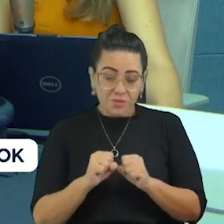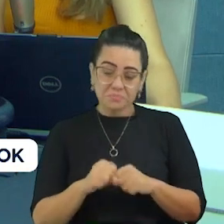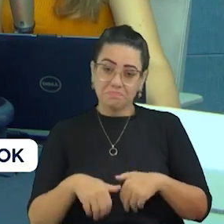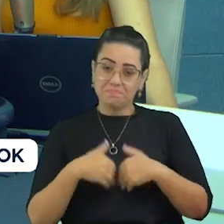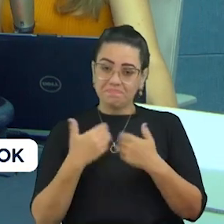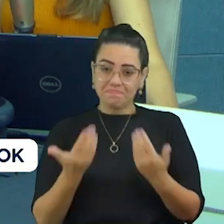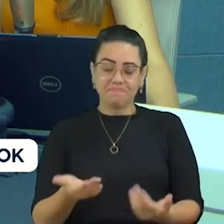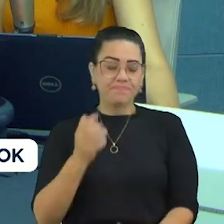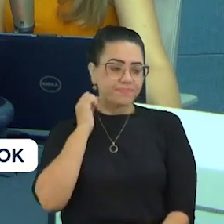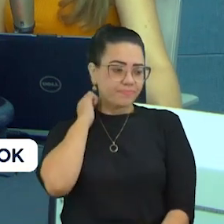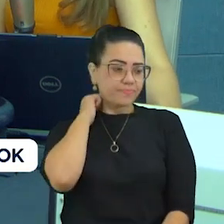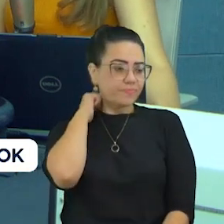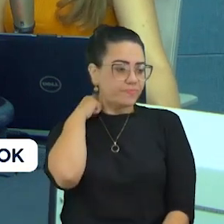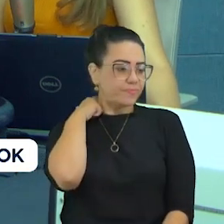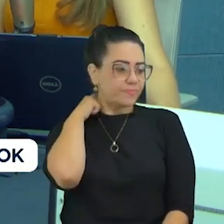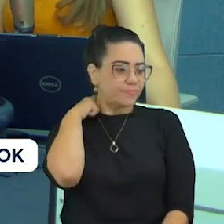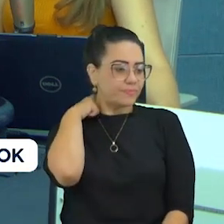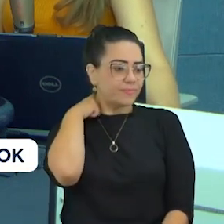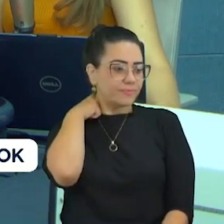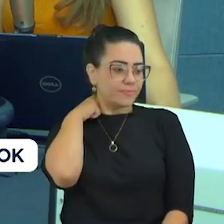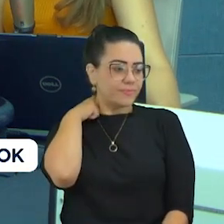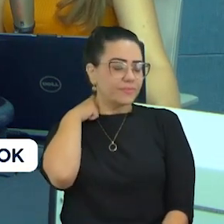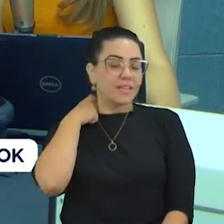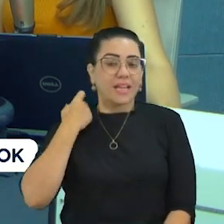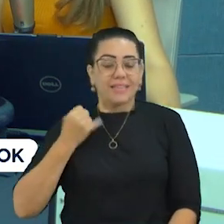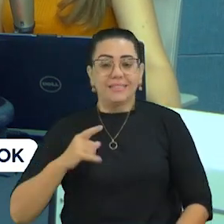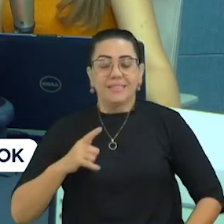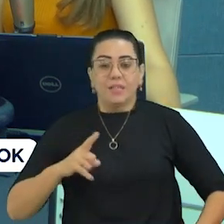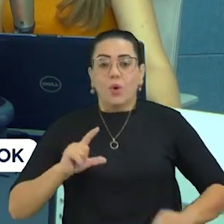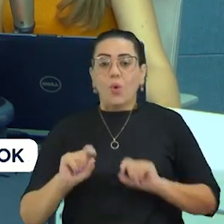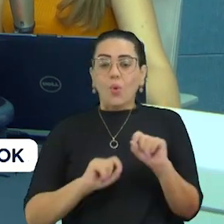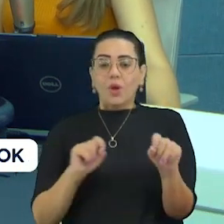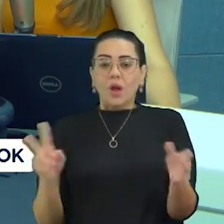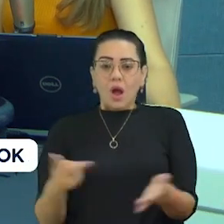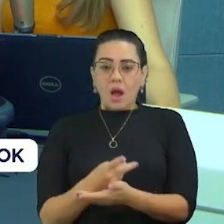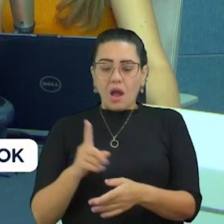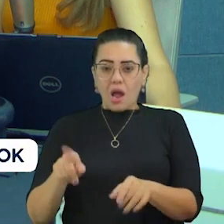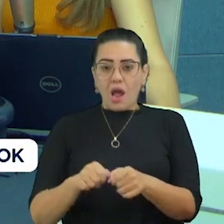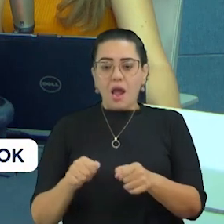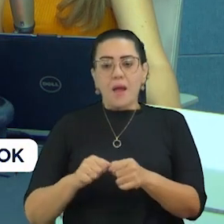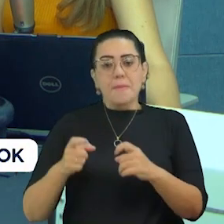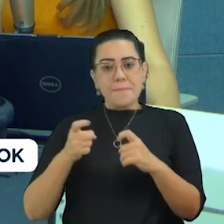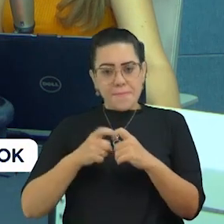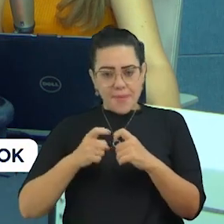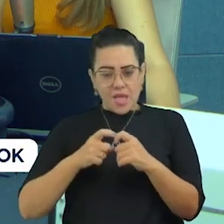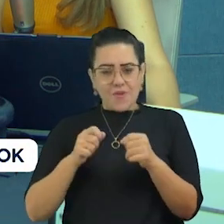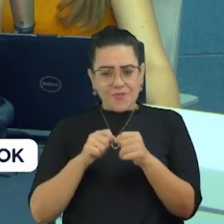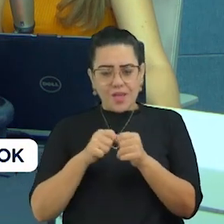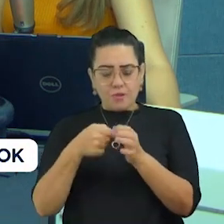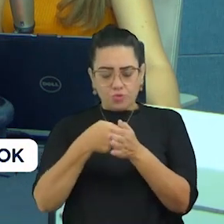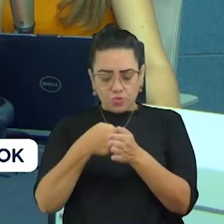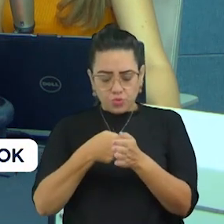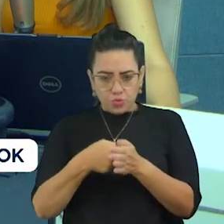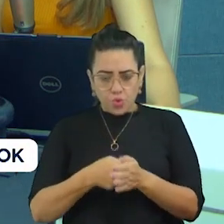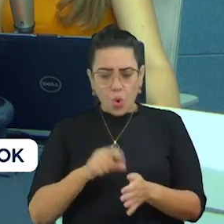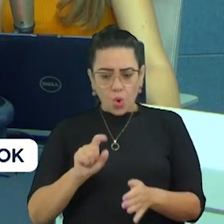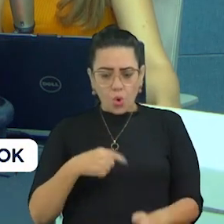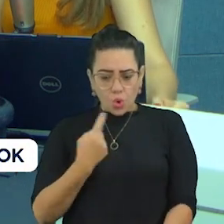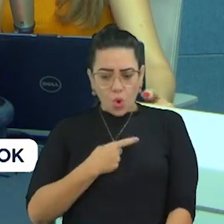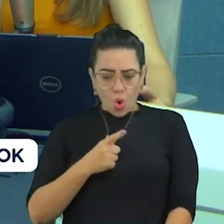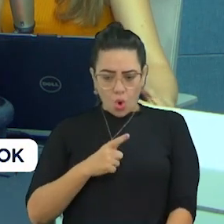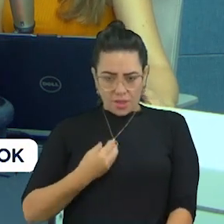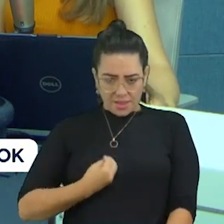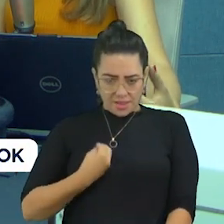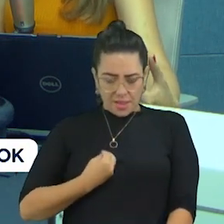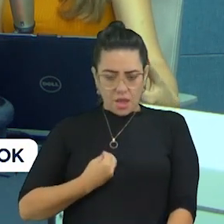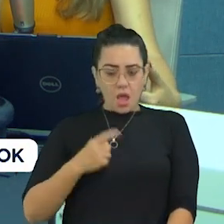acho que o erro mais grave nosso é a interpretação da doença. O médico fez a avaliação, entendeu o que nós estávamos